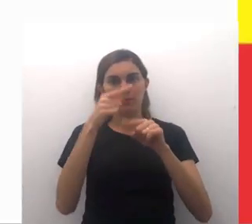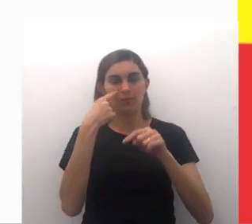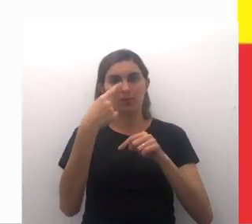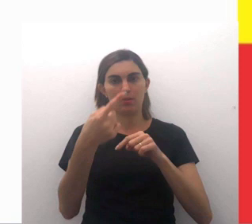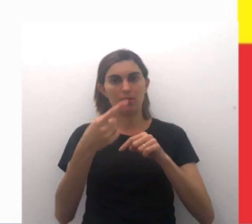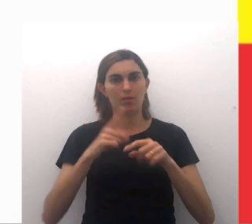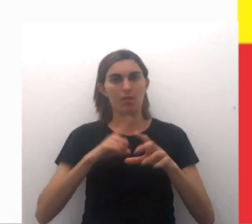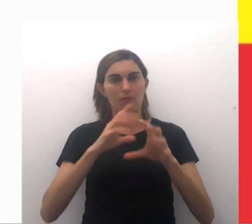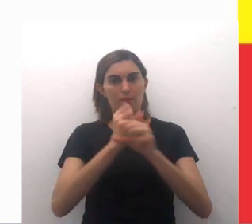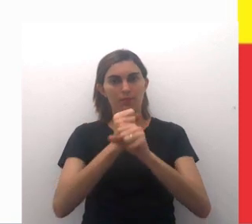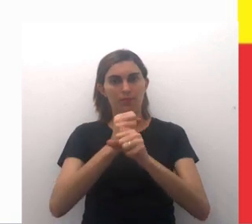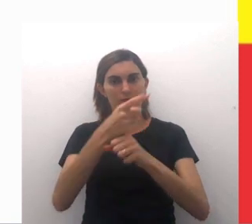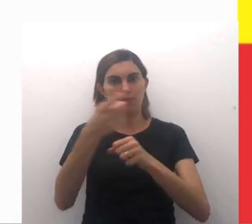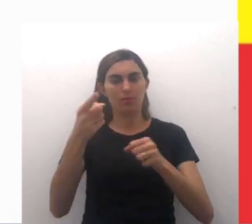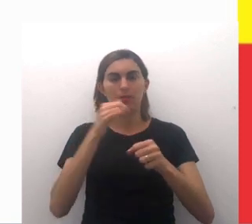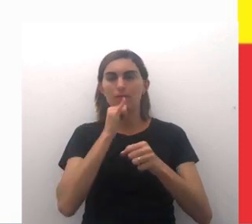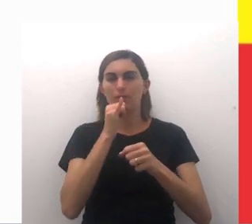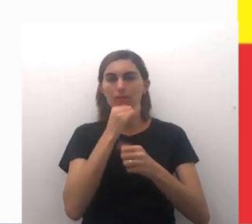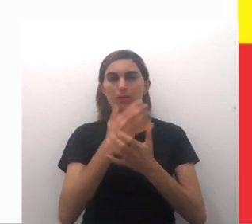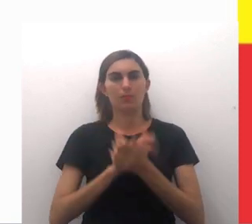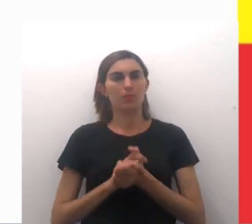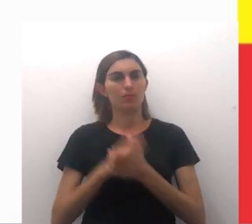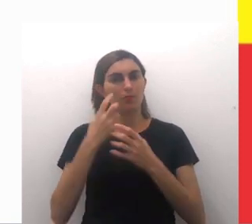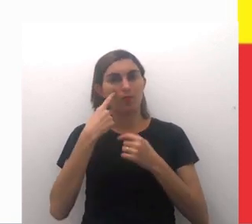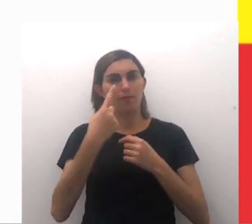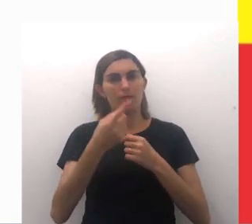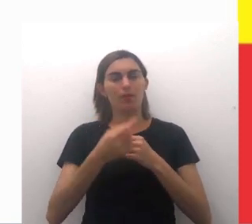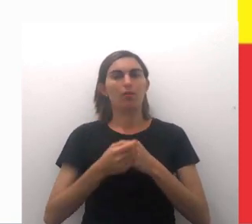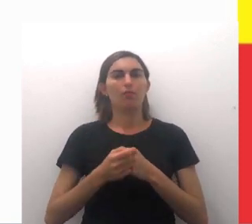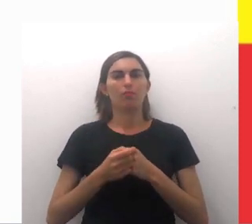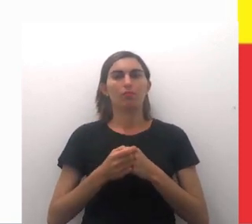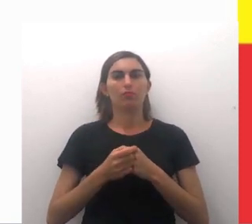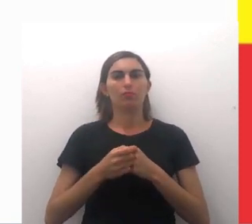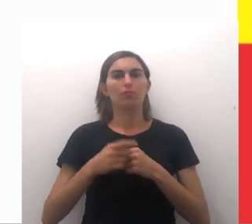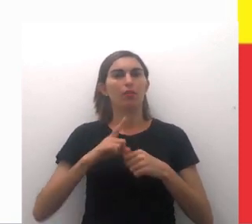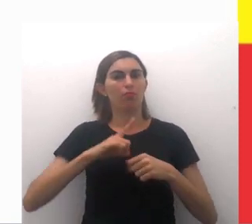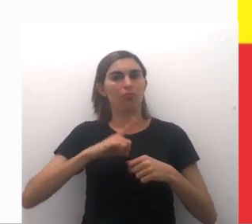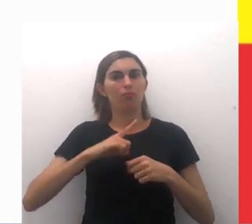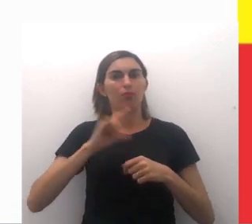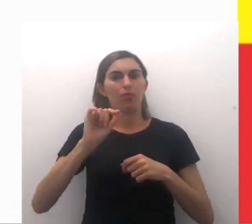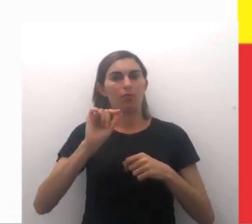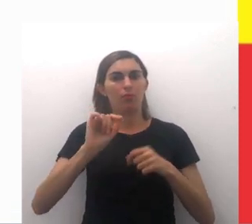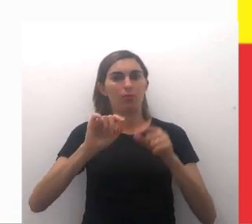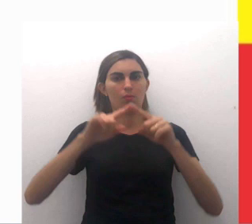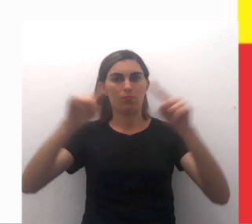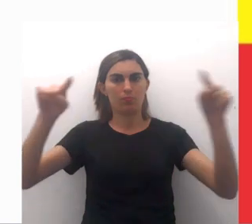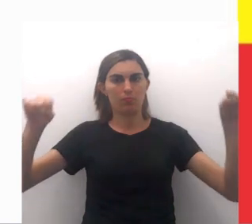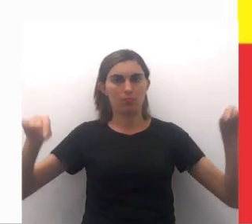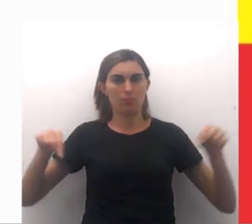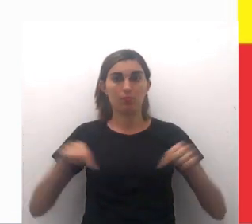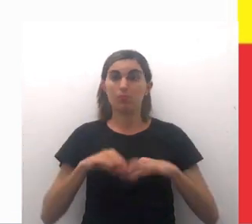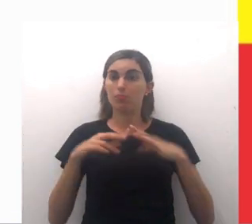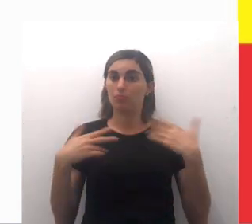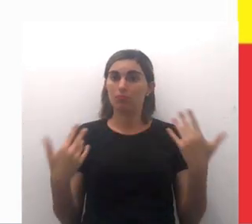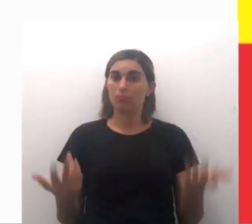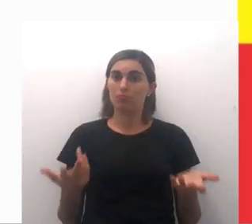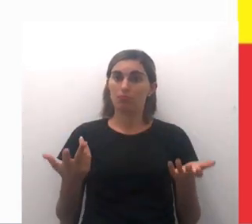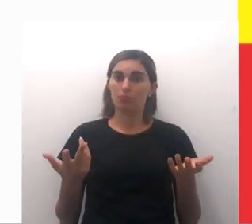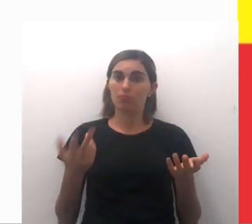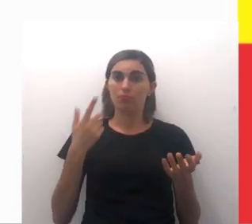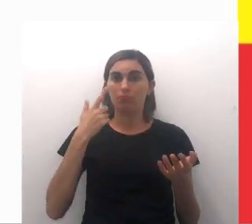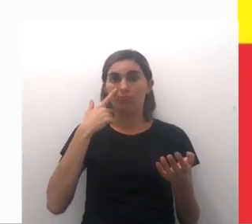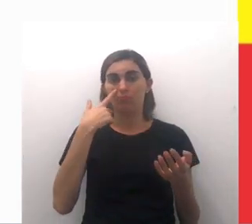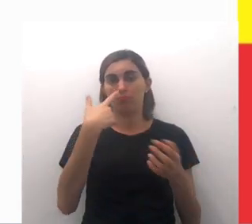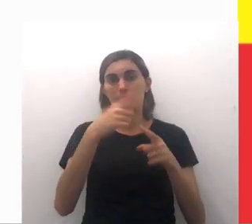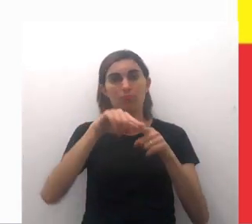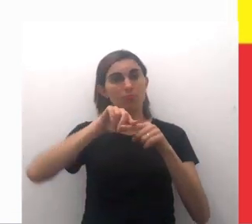vocês a resolução de um exemplo. Veja que nós temos aí um recipiente. Nesse caso, vamos